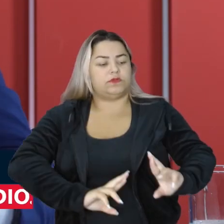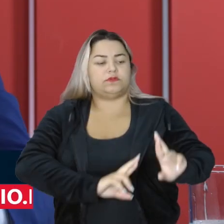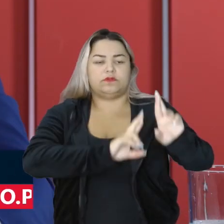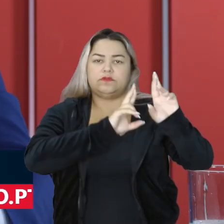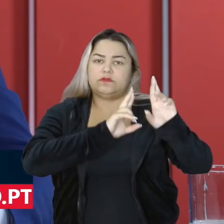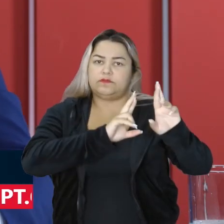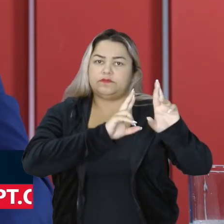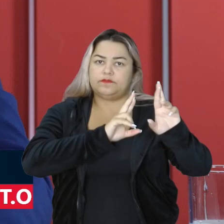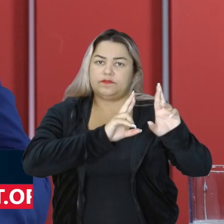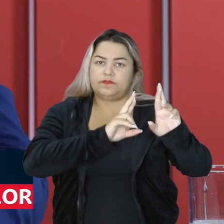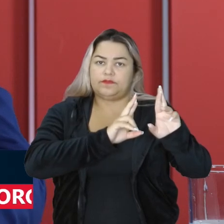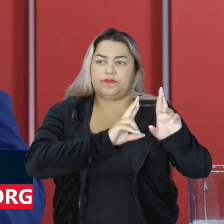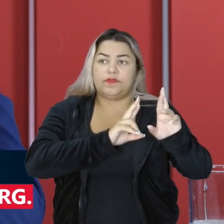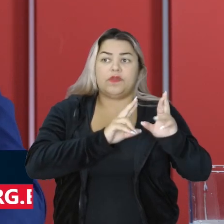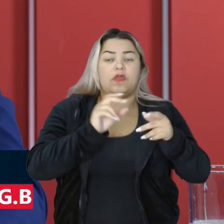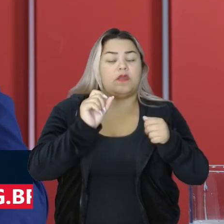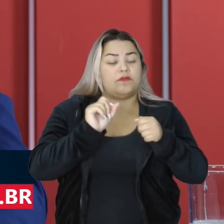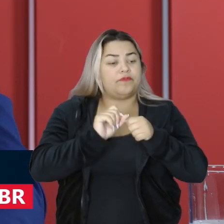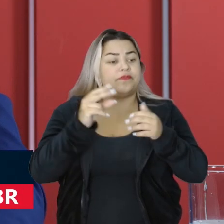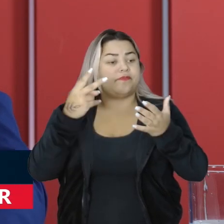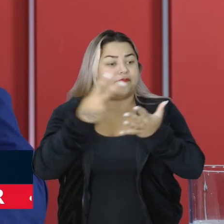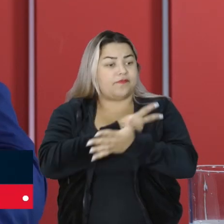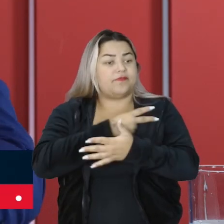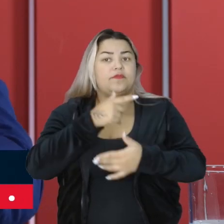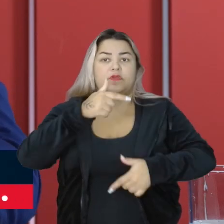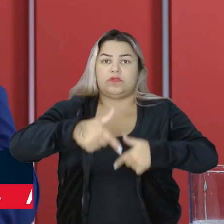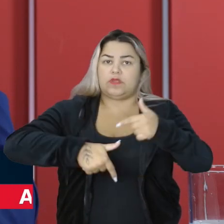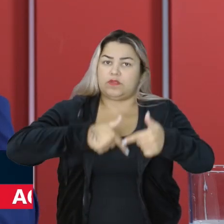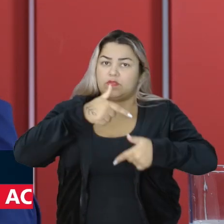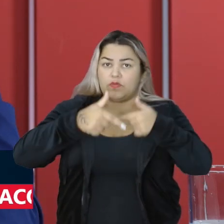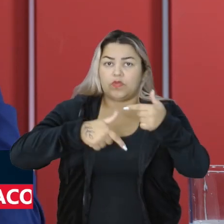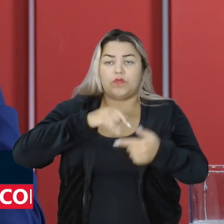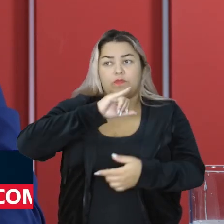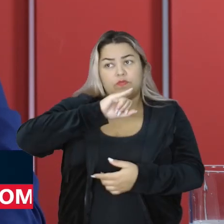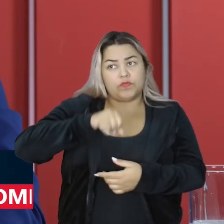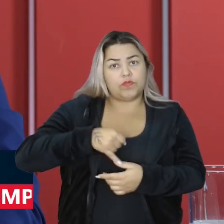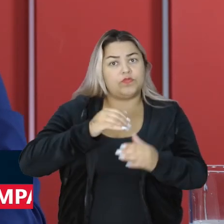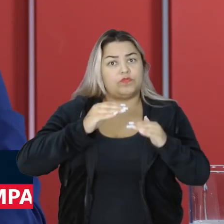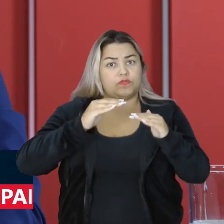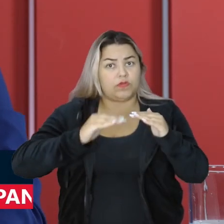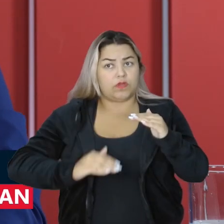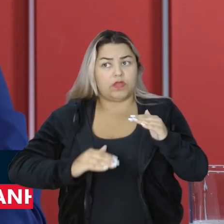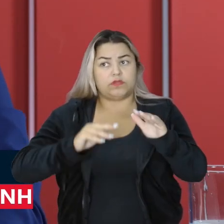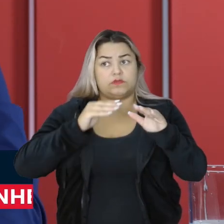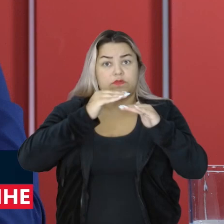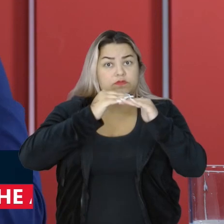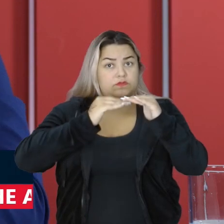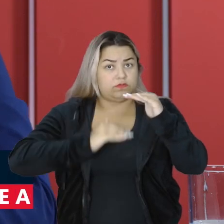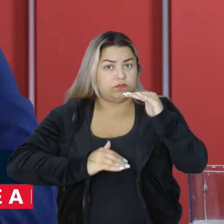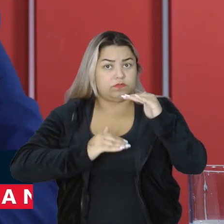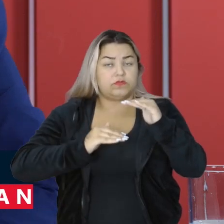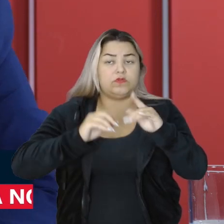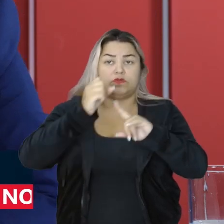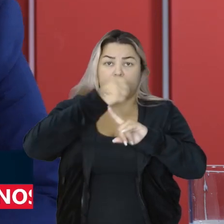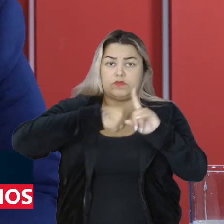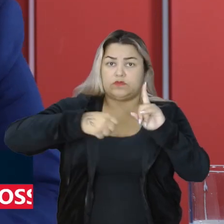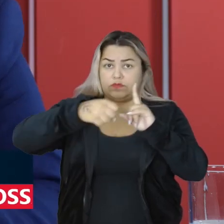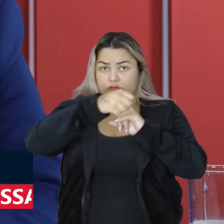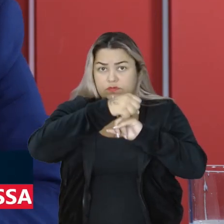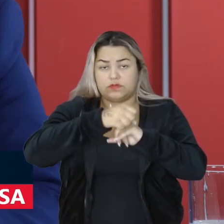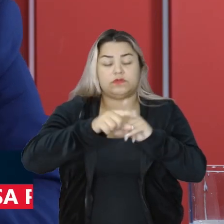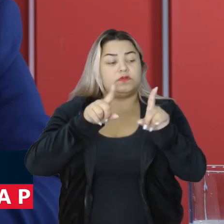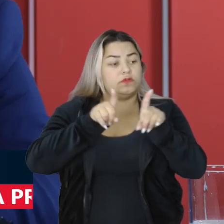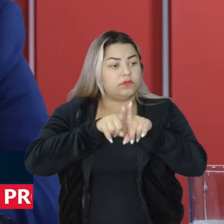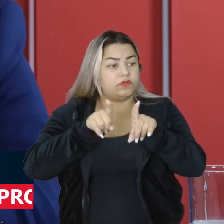esperança quando a gente gera emprego, gera oportunidade e diminui a desigualdade social. E esse conjunto de políticas